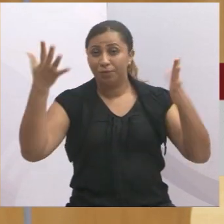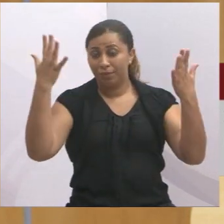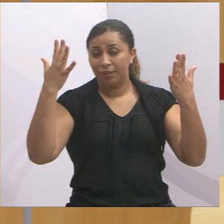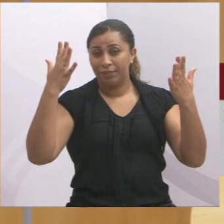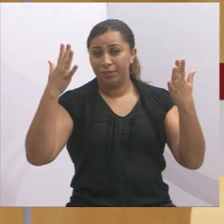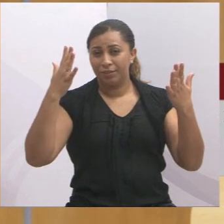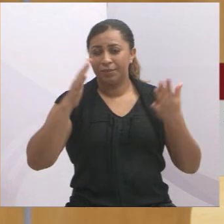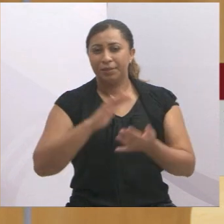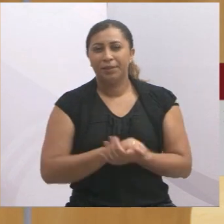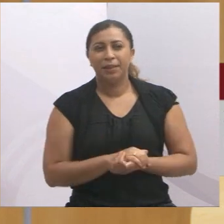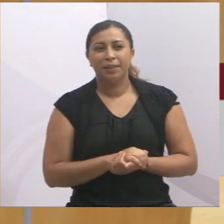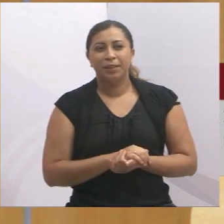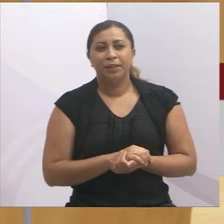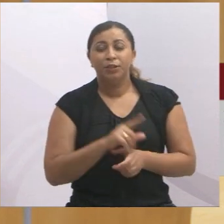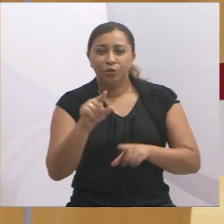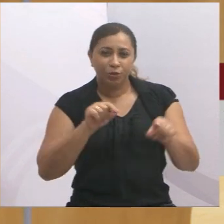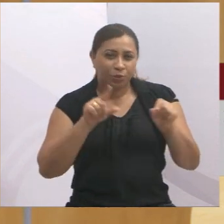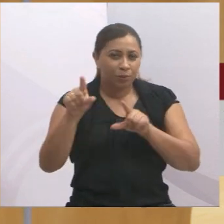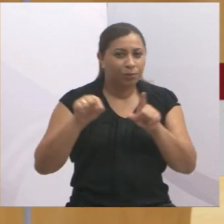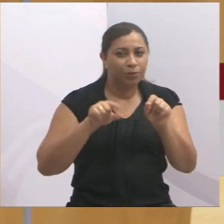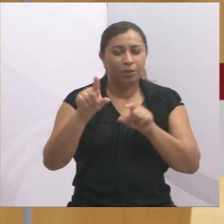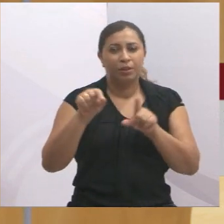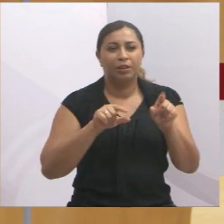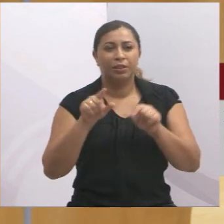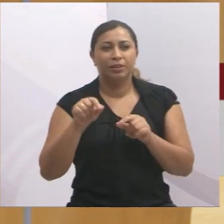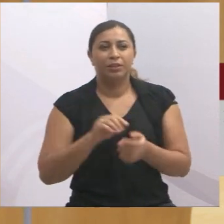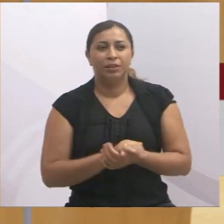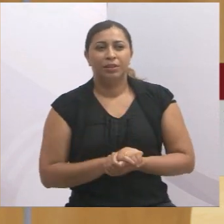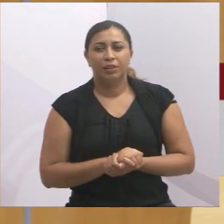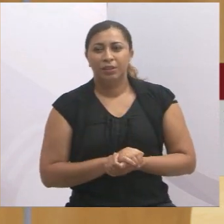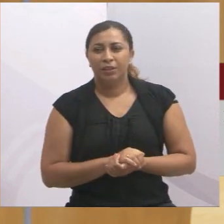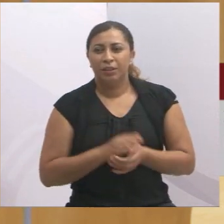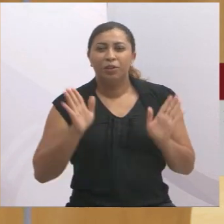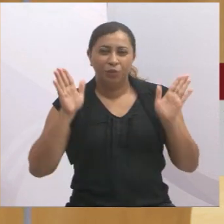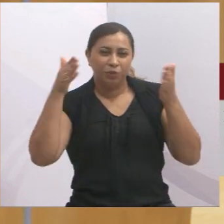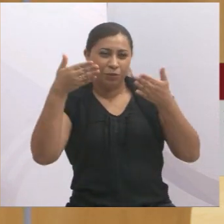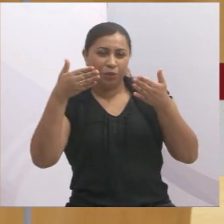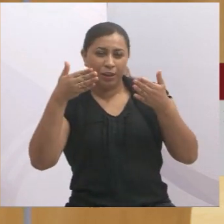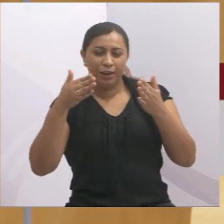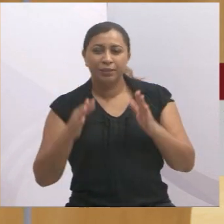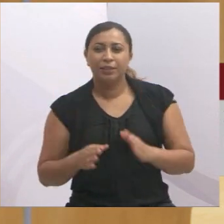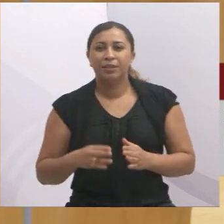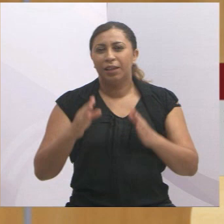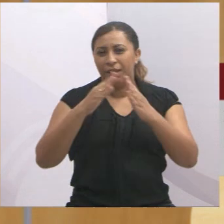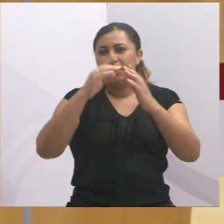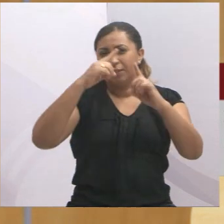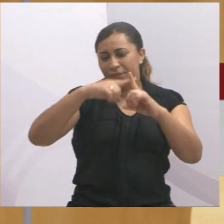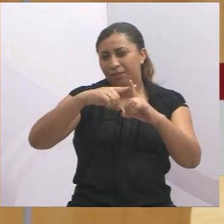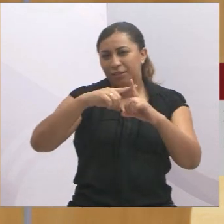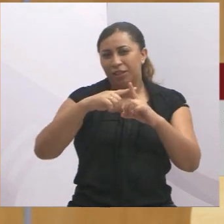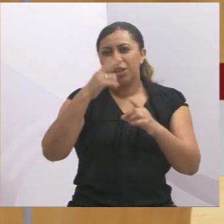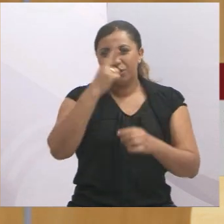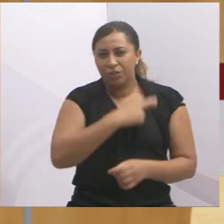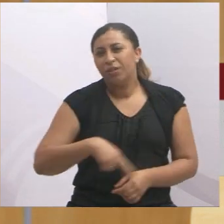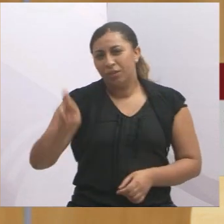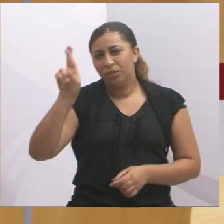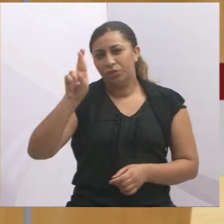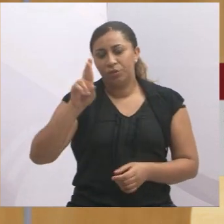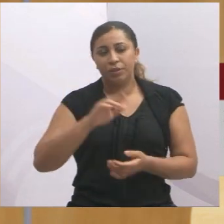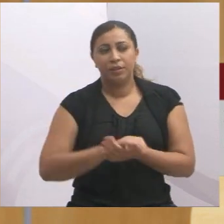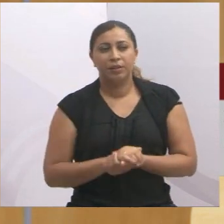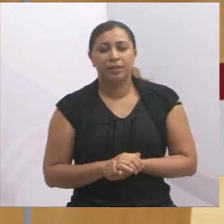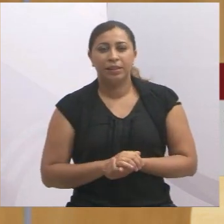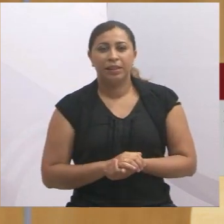comemorativas direcionada a extensões religiosas. Do calendário, nós